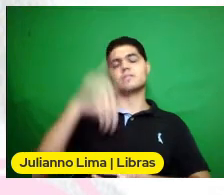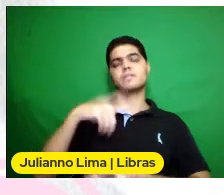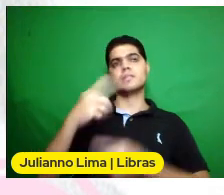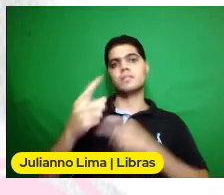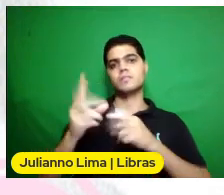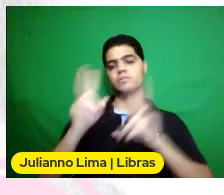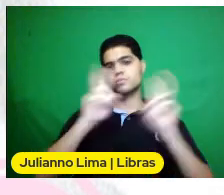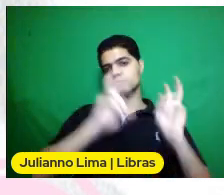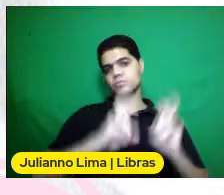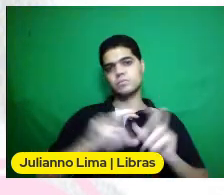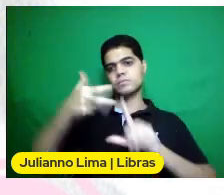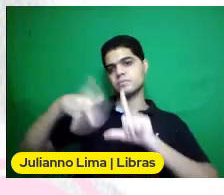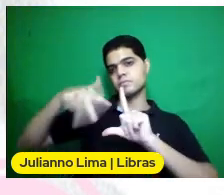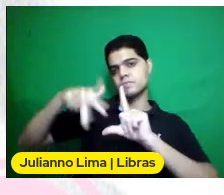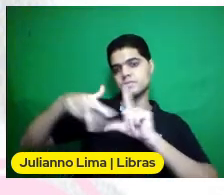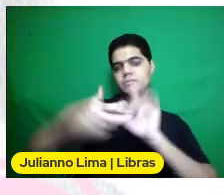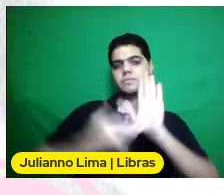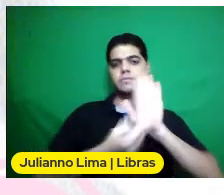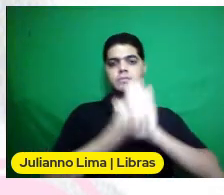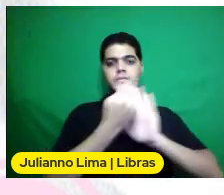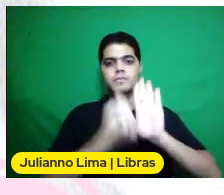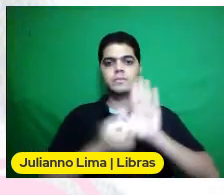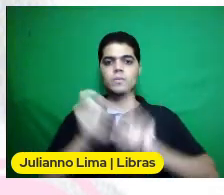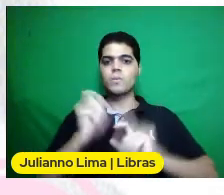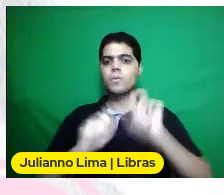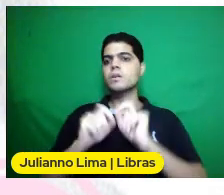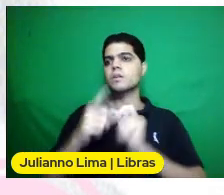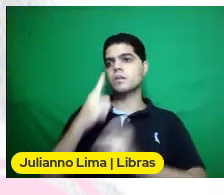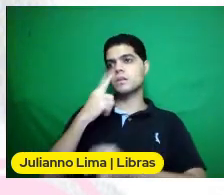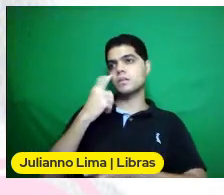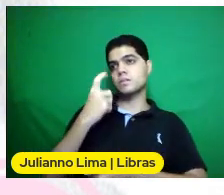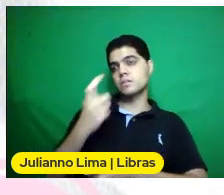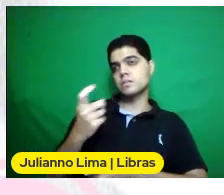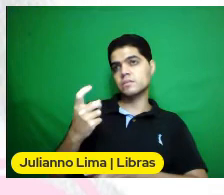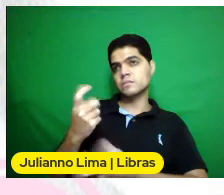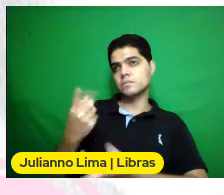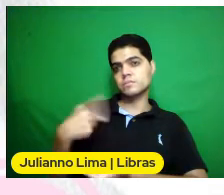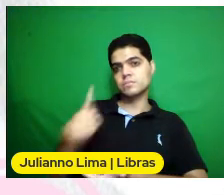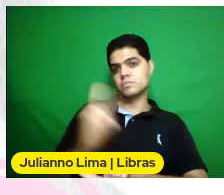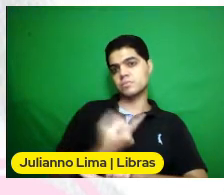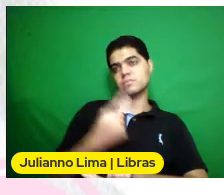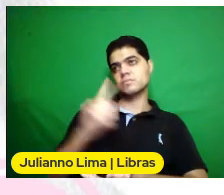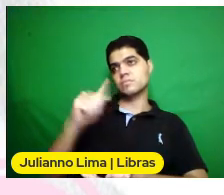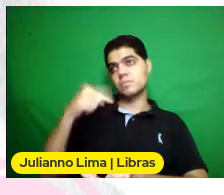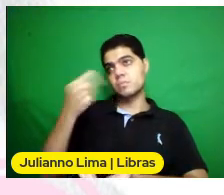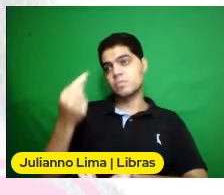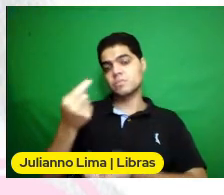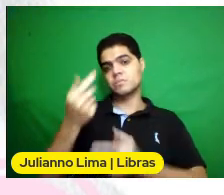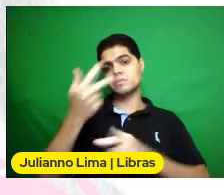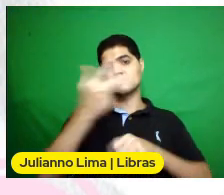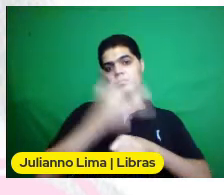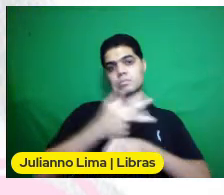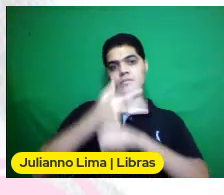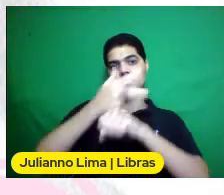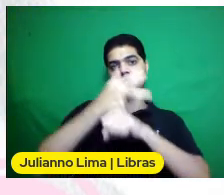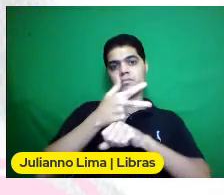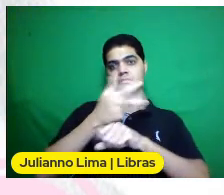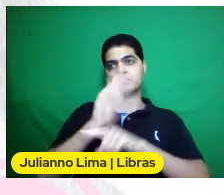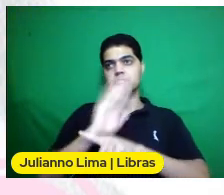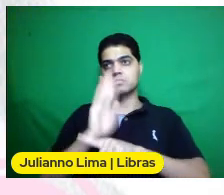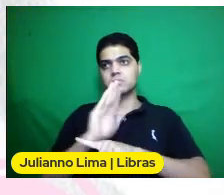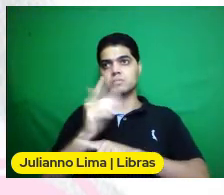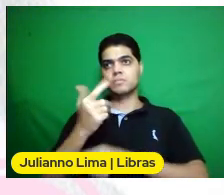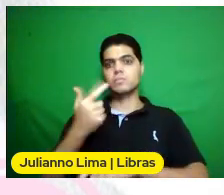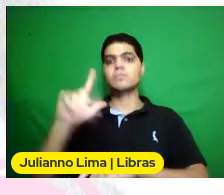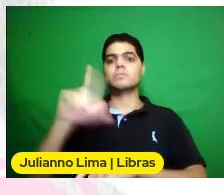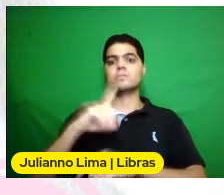como ilustradores, o que vocês acham interessante para que a gente possa frisar em um próximo momento, em uma próxima animação? O que vocês acham interessante a gente ter como base,